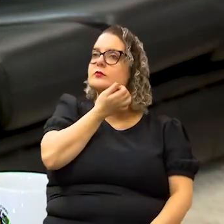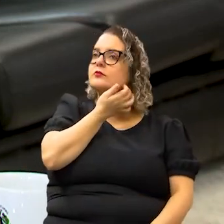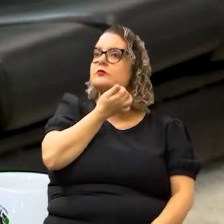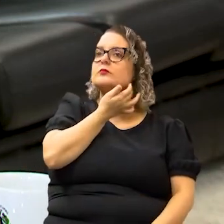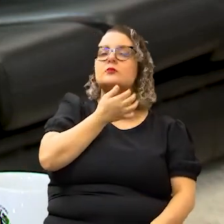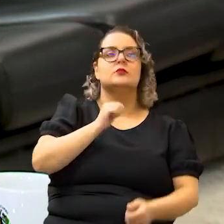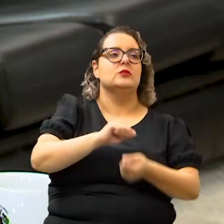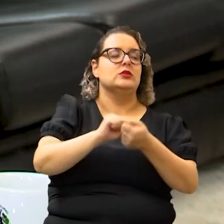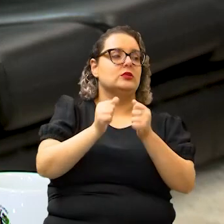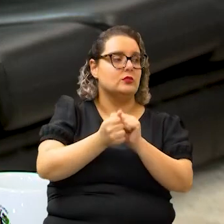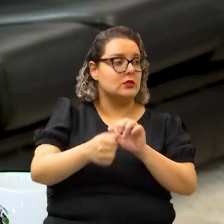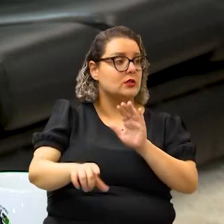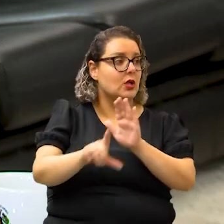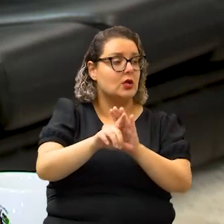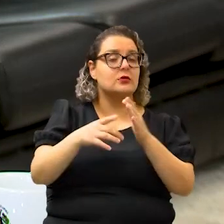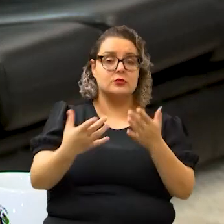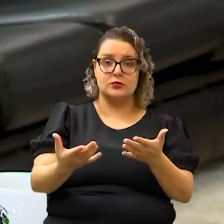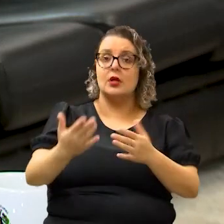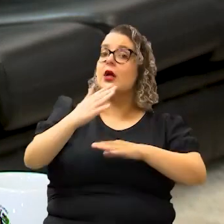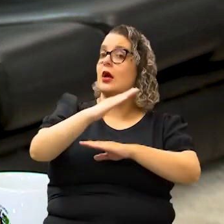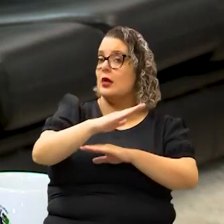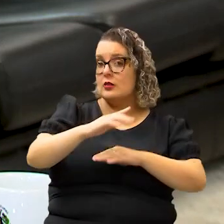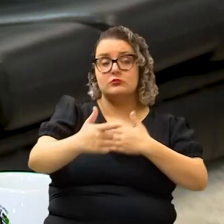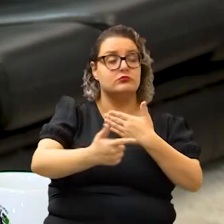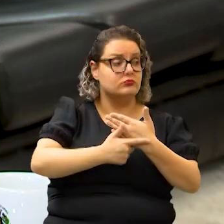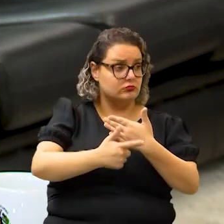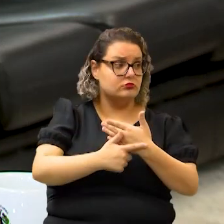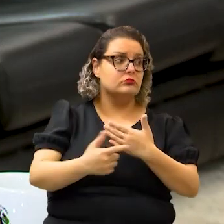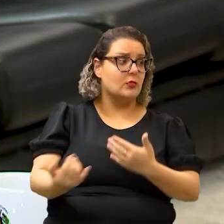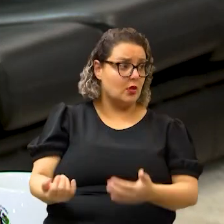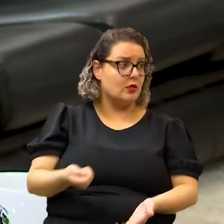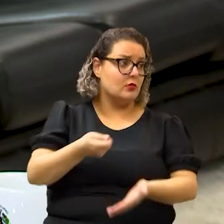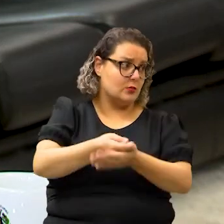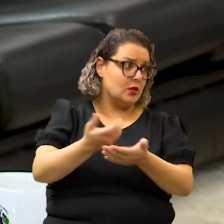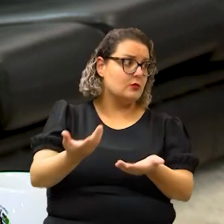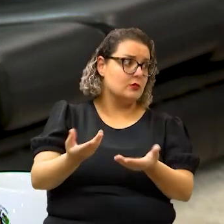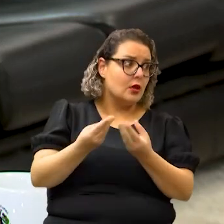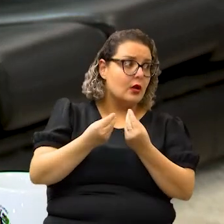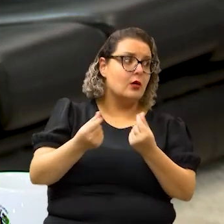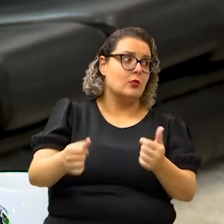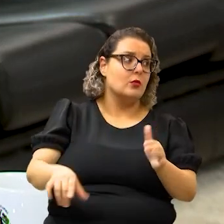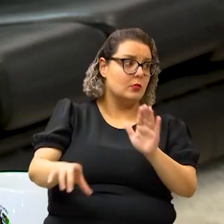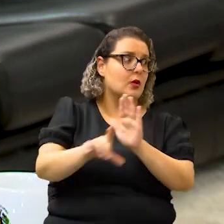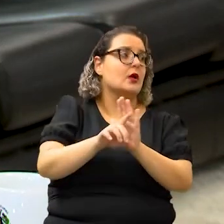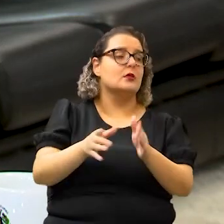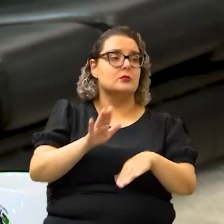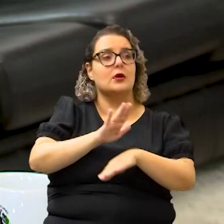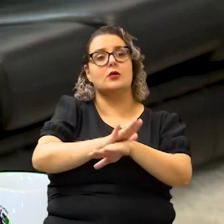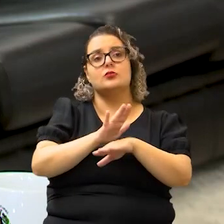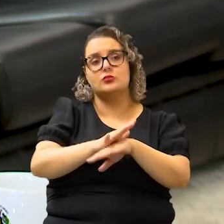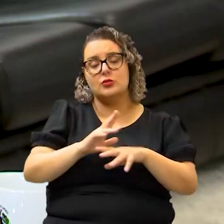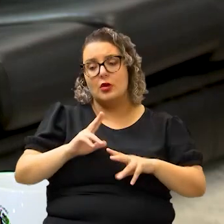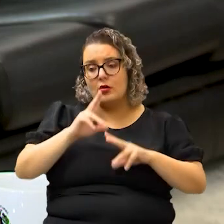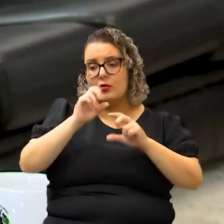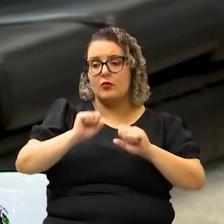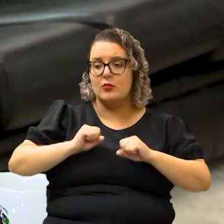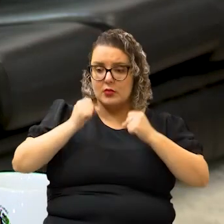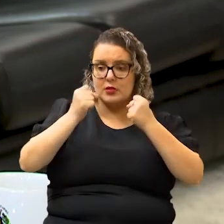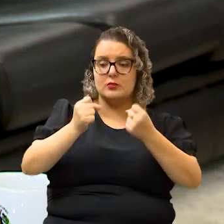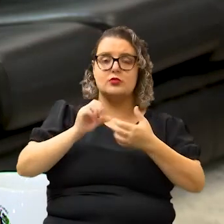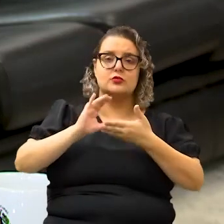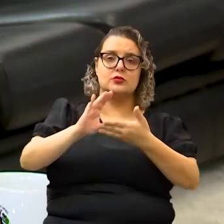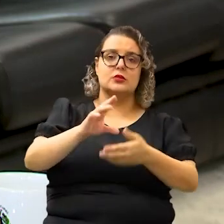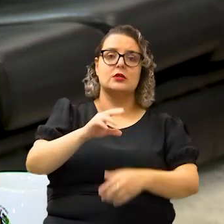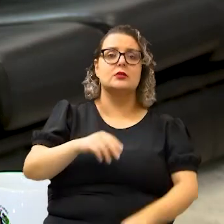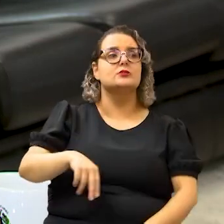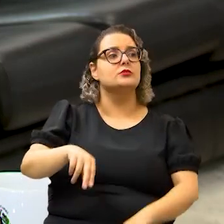formalizando uma sugestão de adequação da legislação. E a Câmara vai cumprir o seu papel, que é aprimorar essa lei, que acaba